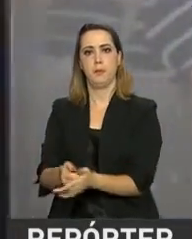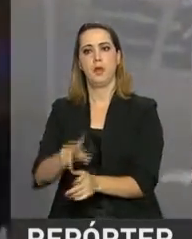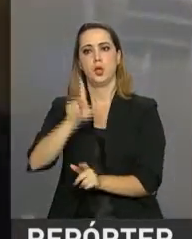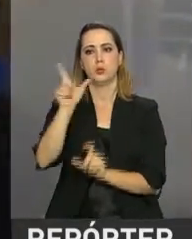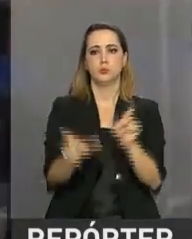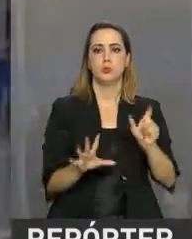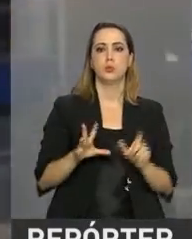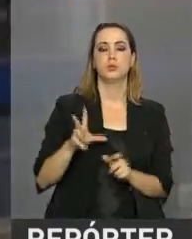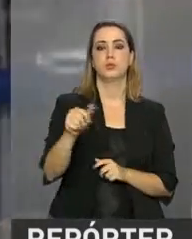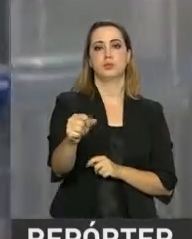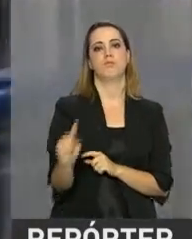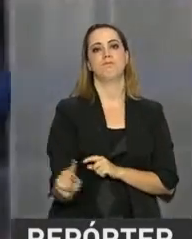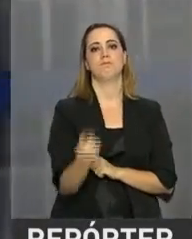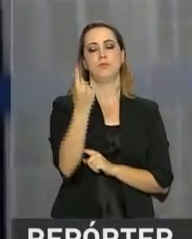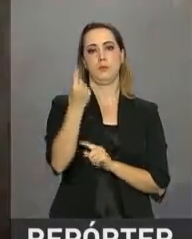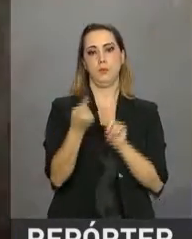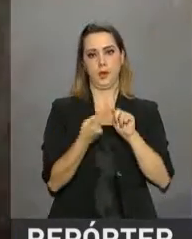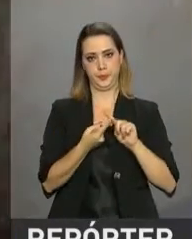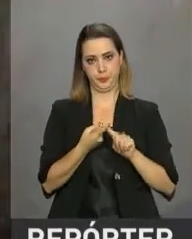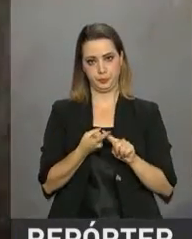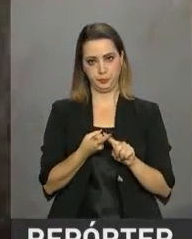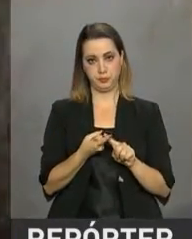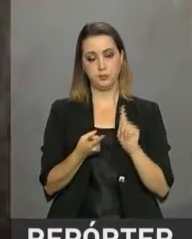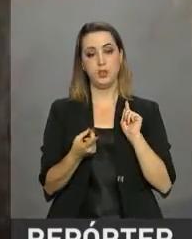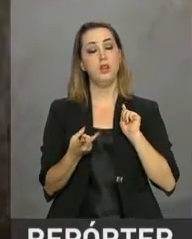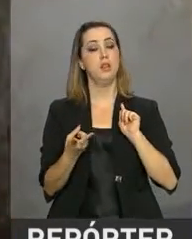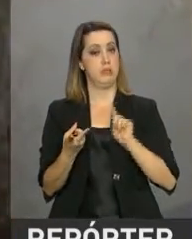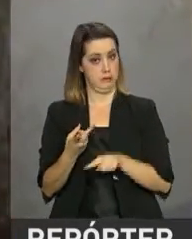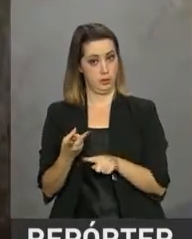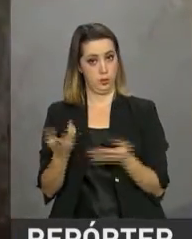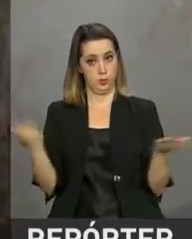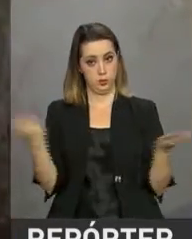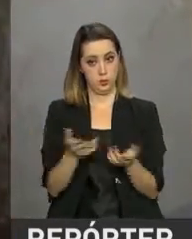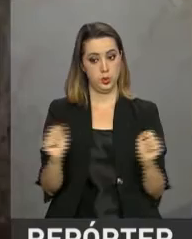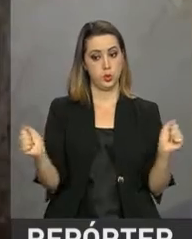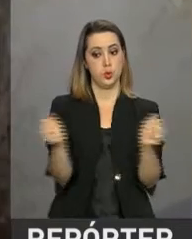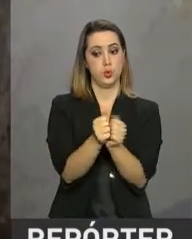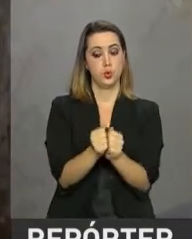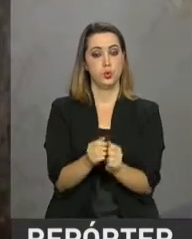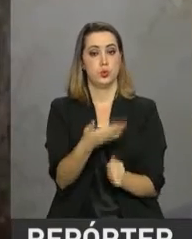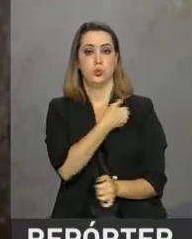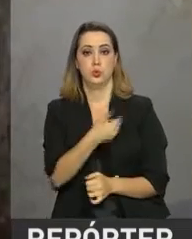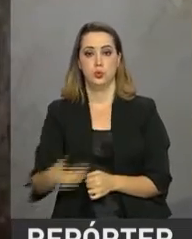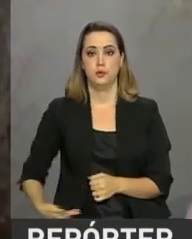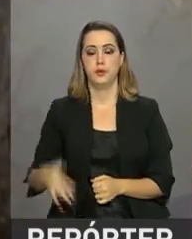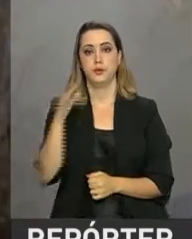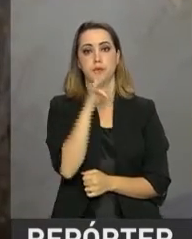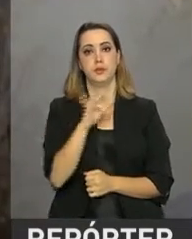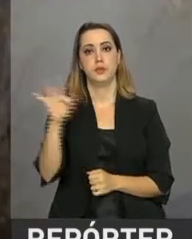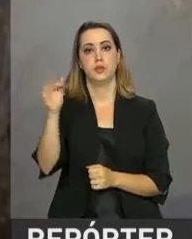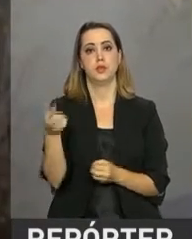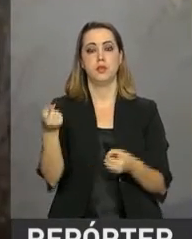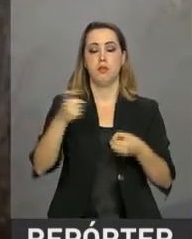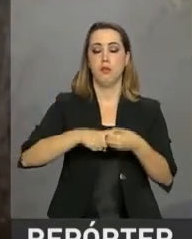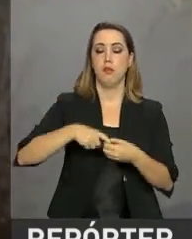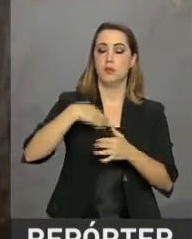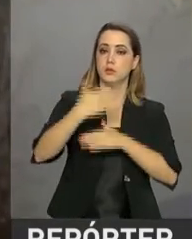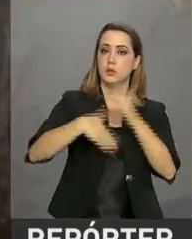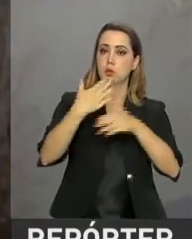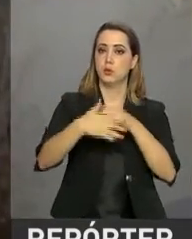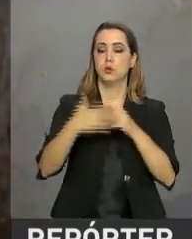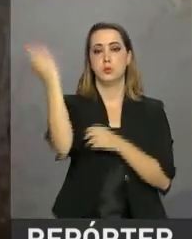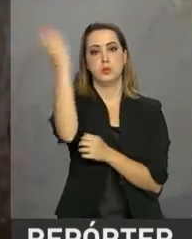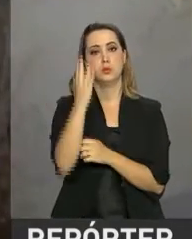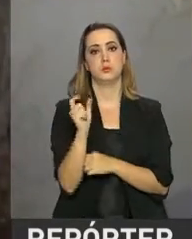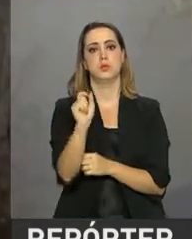aposentados, etc. Isso é a primeira coisa. Segundo, juntamente com o ajuste fiscal federal, vai permitir a recuperação da economia brasileira.